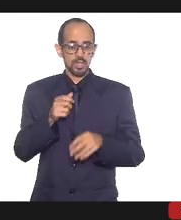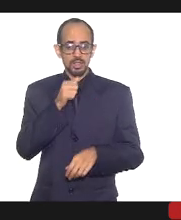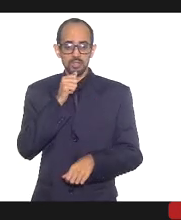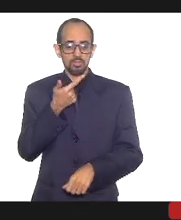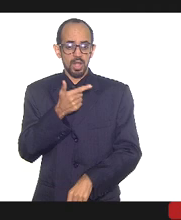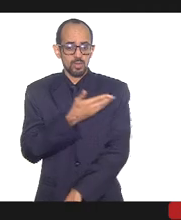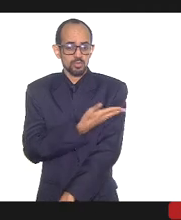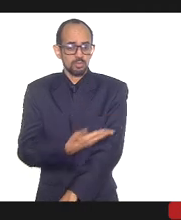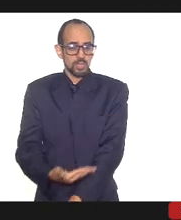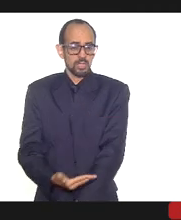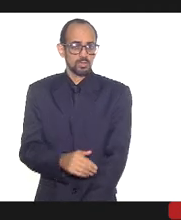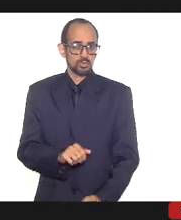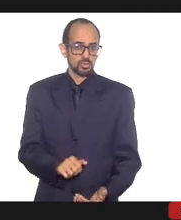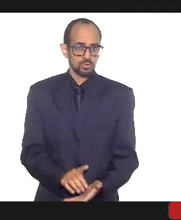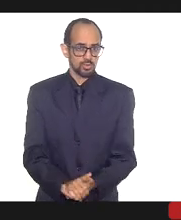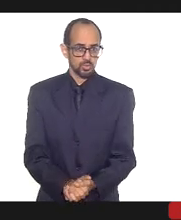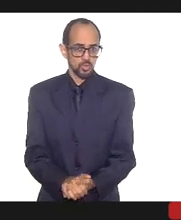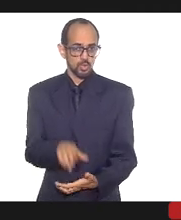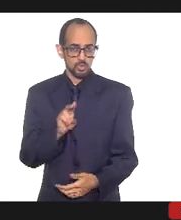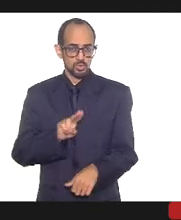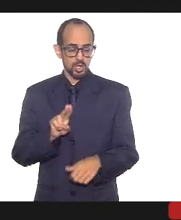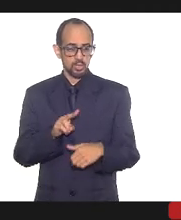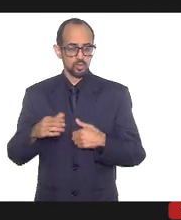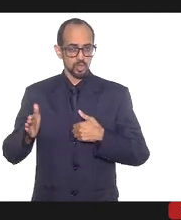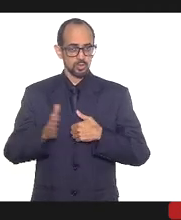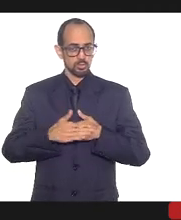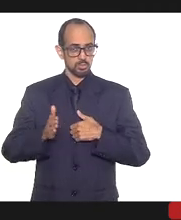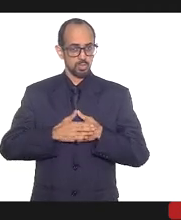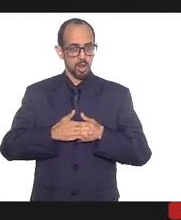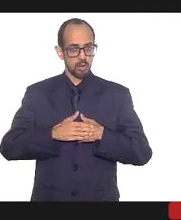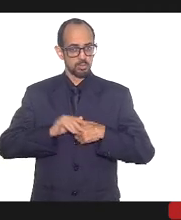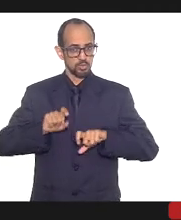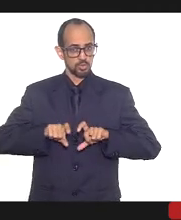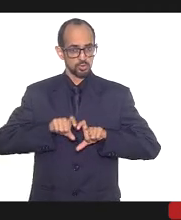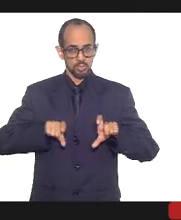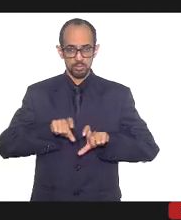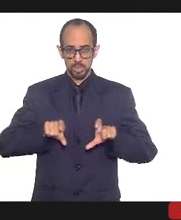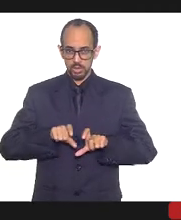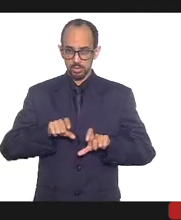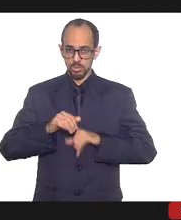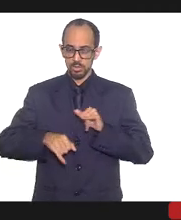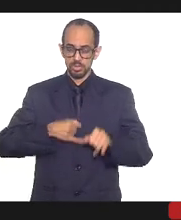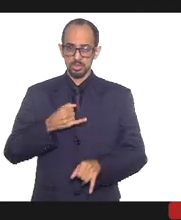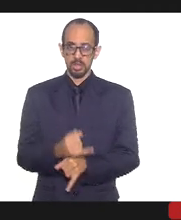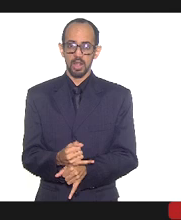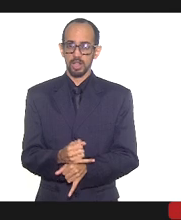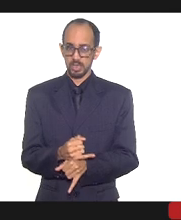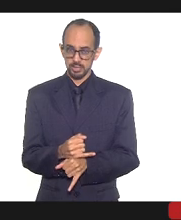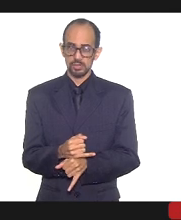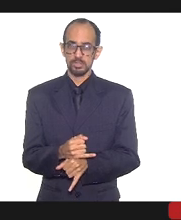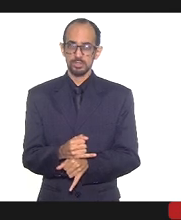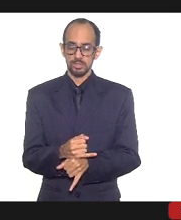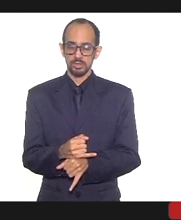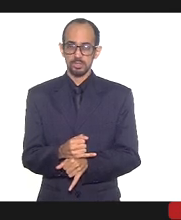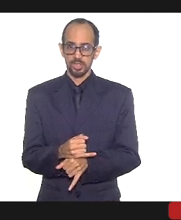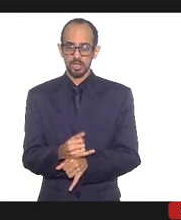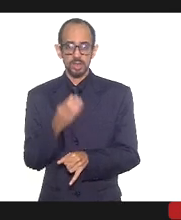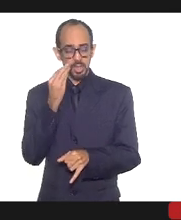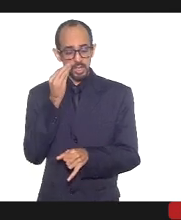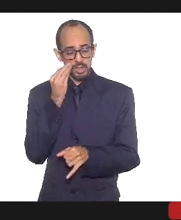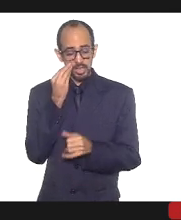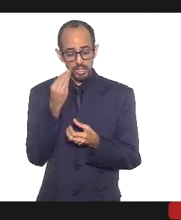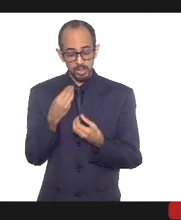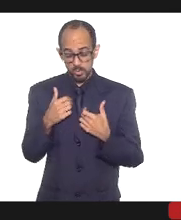habituados, usando nossos próprios equipamentos, nossa própria internet, tentando dar o melhor de